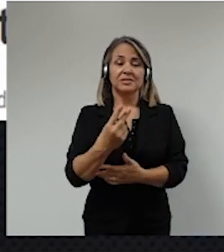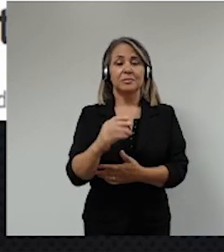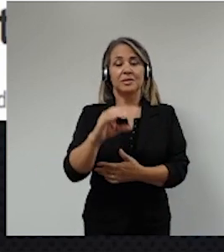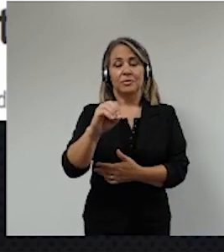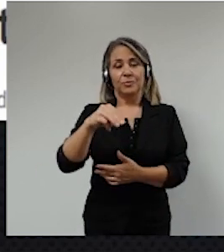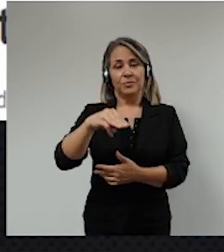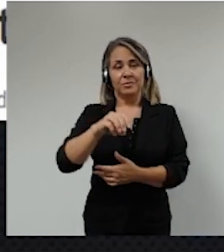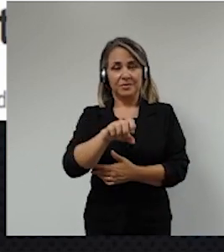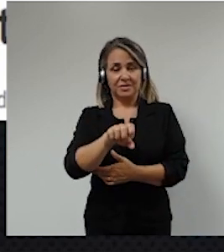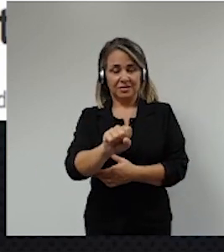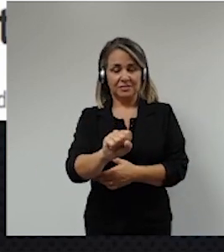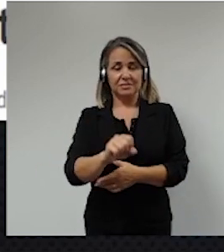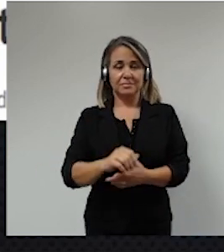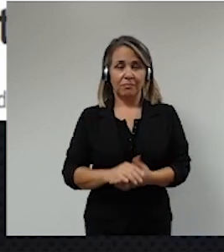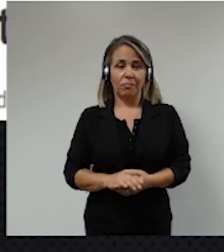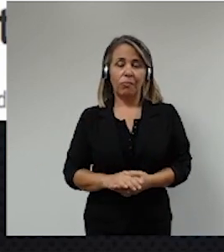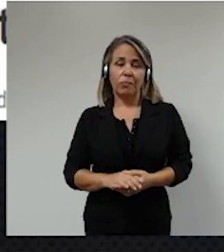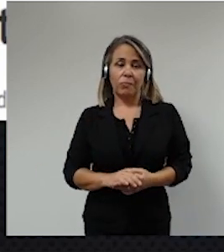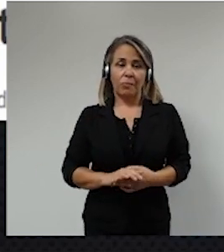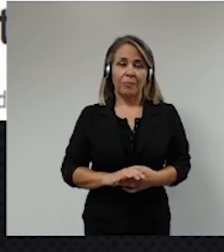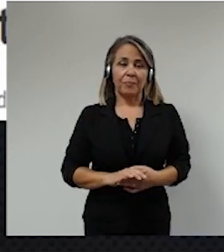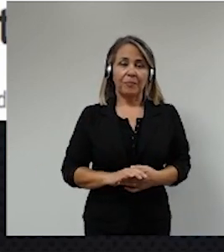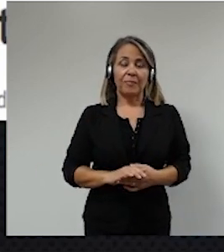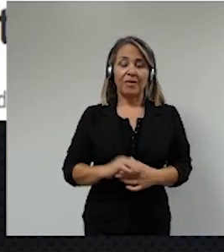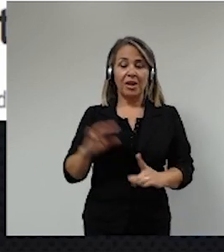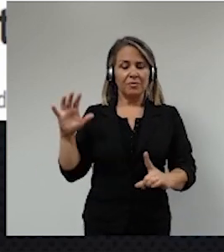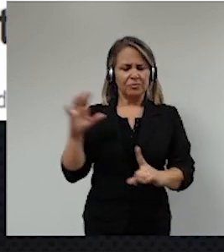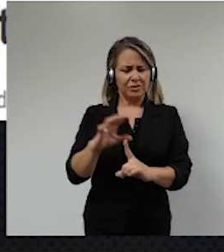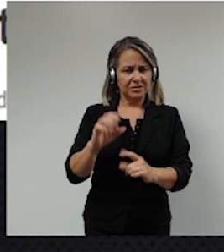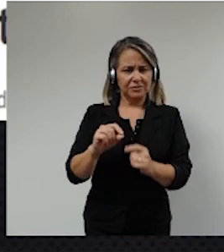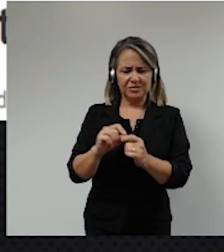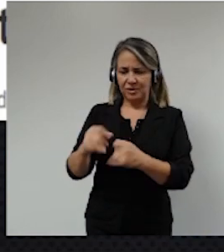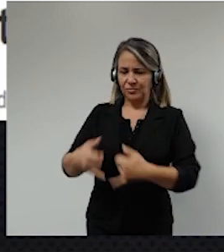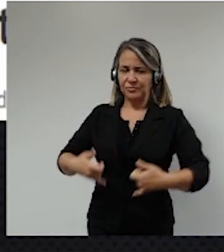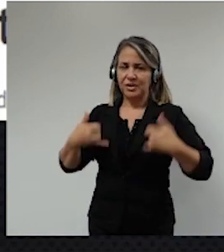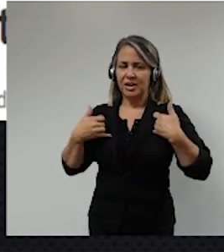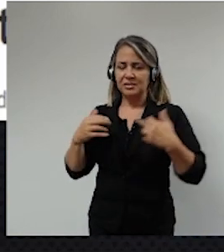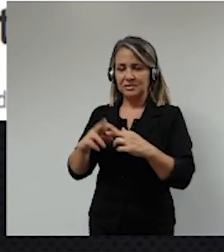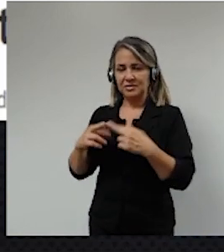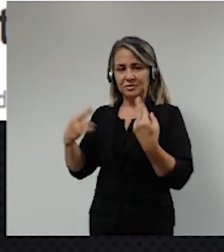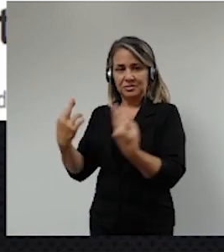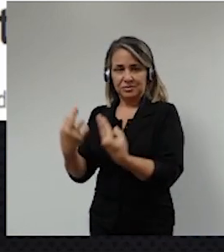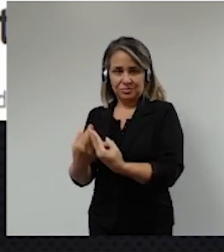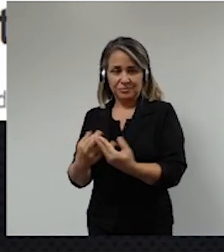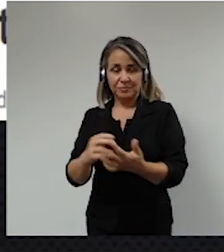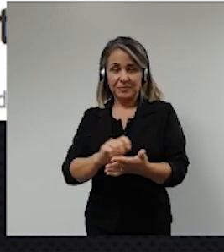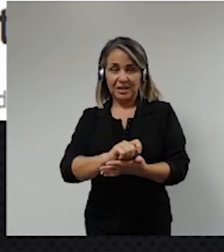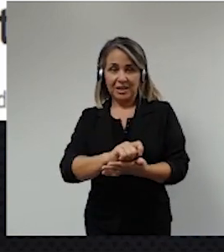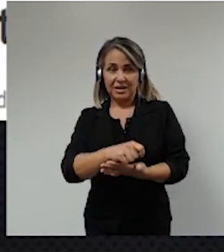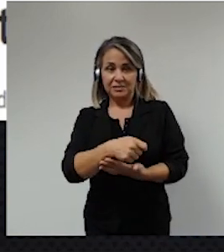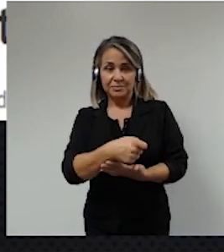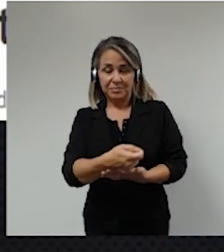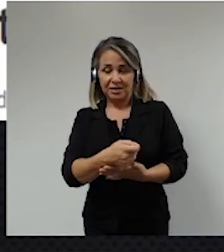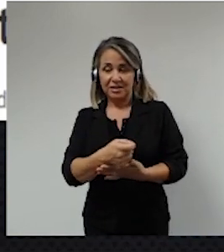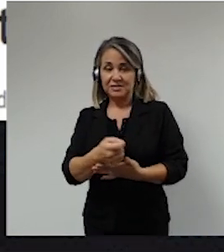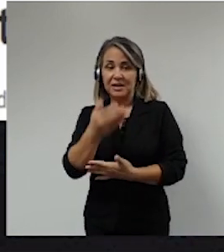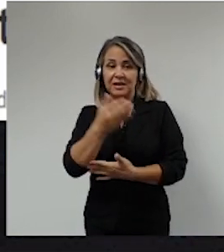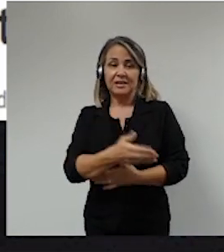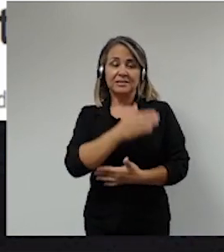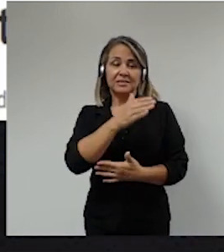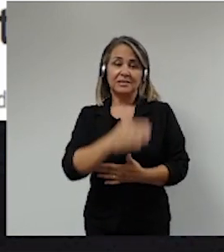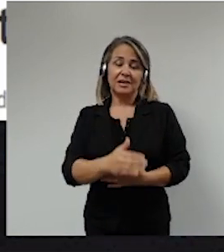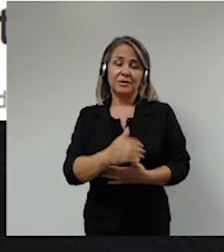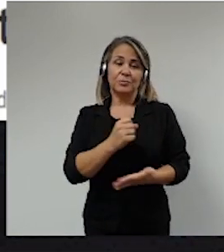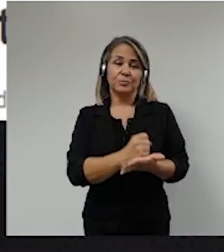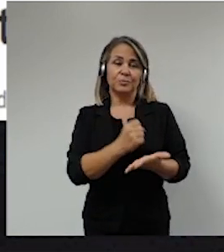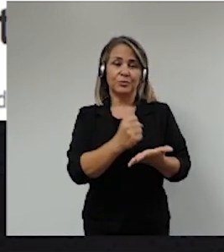OMS. Então, influências que fizeram festas, reuniões, as marcas, elas cancelaram o contrato com